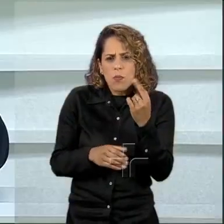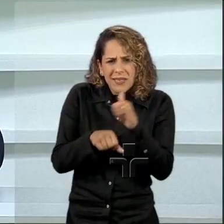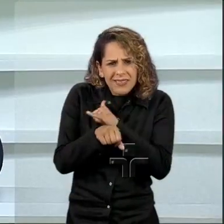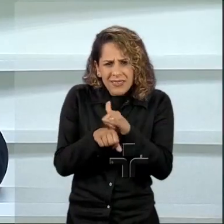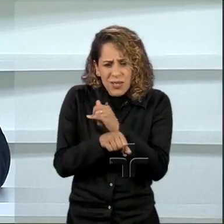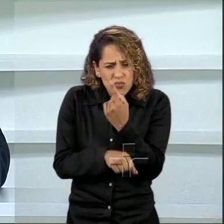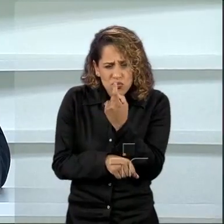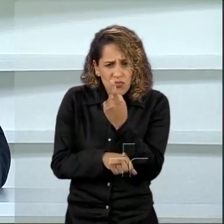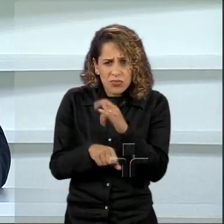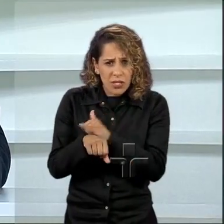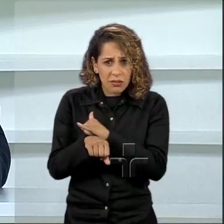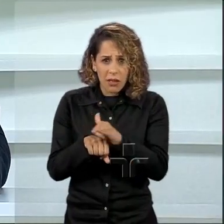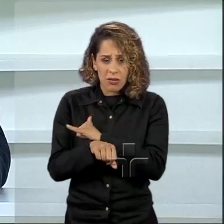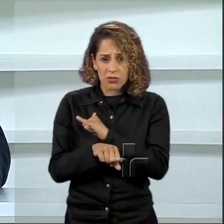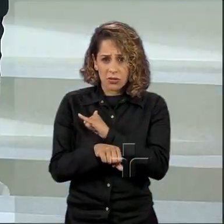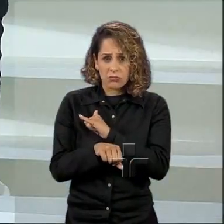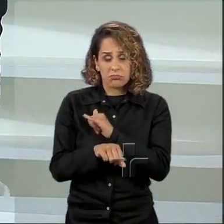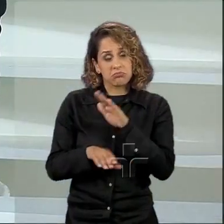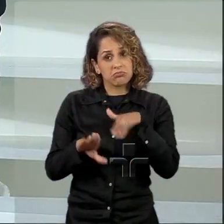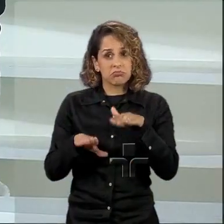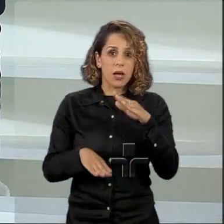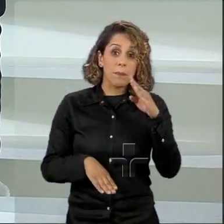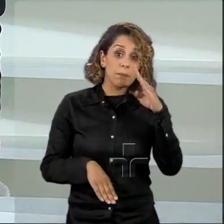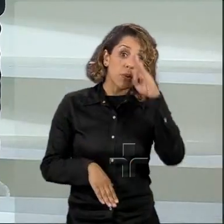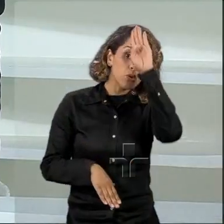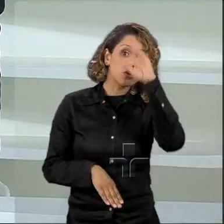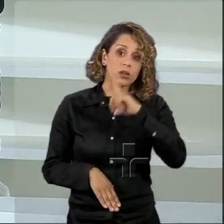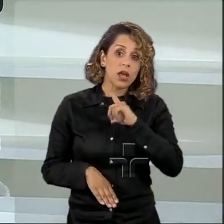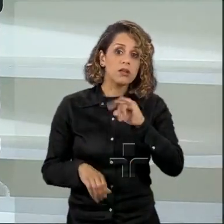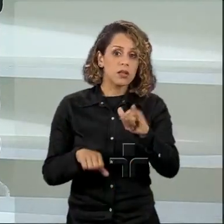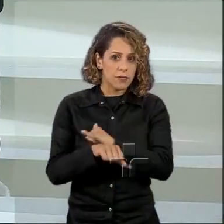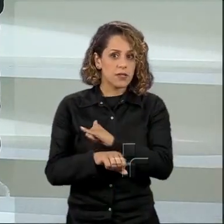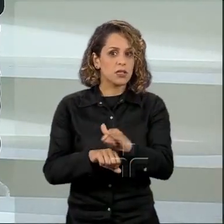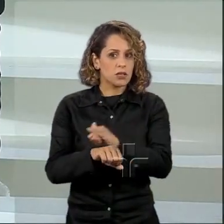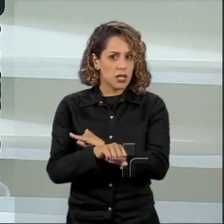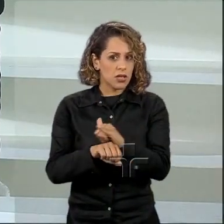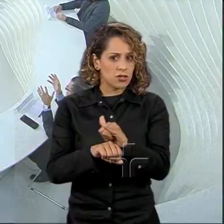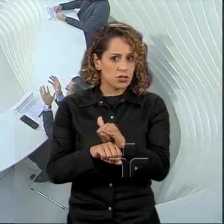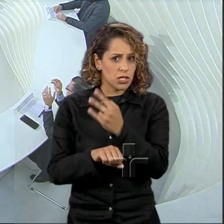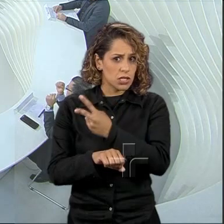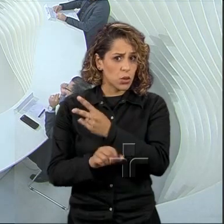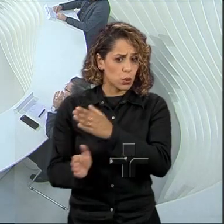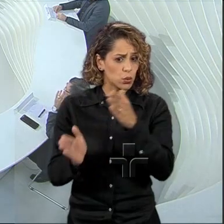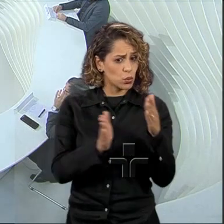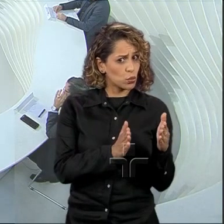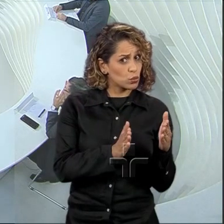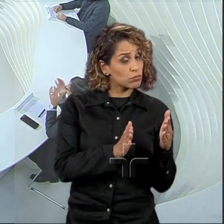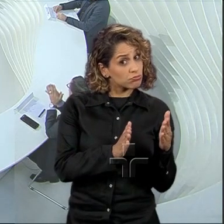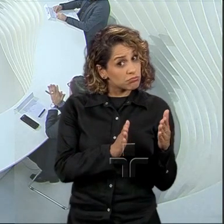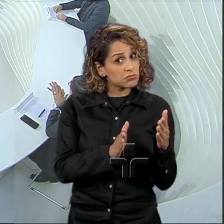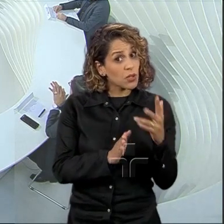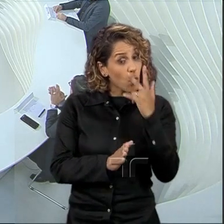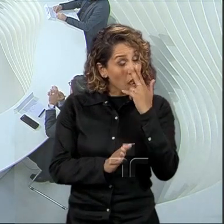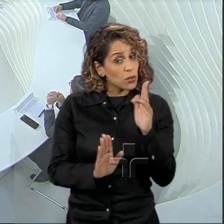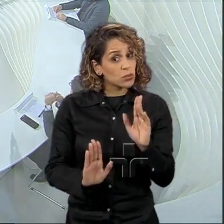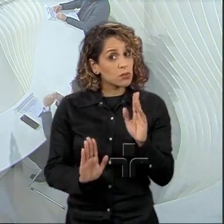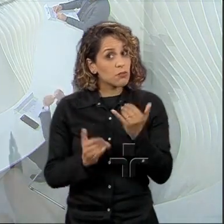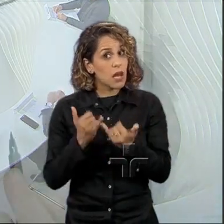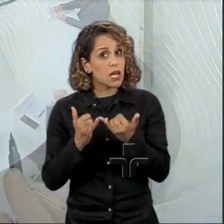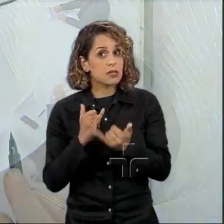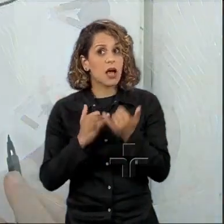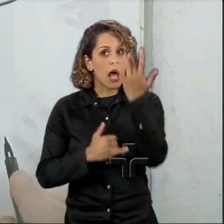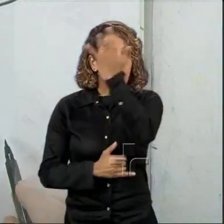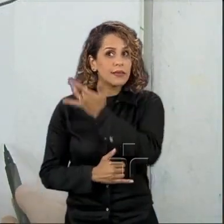seja qualquer né? que seja. Bolsonaro estabeleceu uma estratégia para o segundo turno, porque ontem me parecia que o Haddad